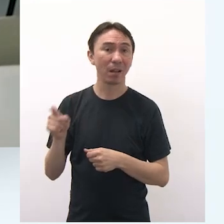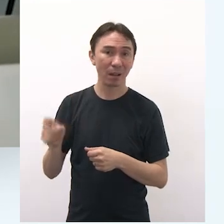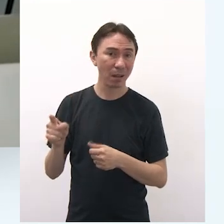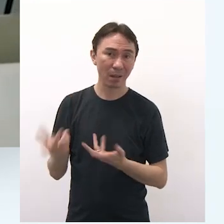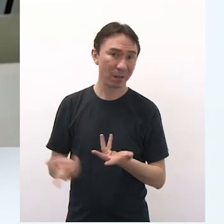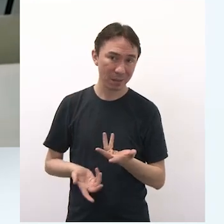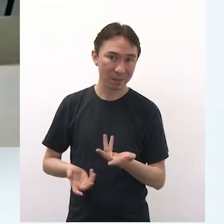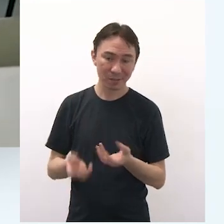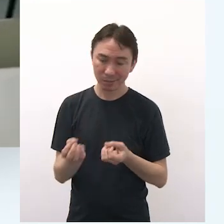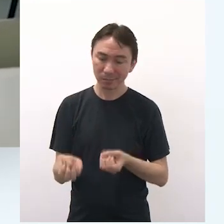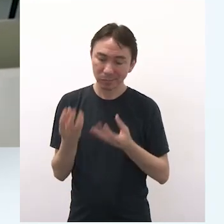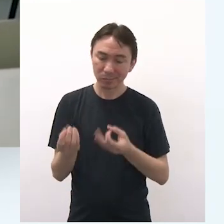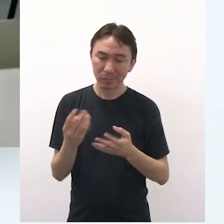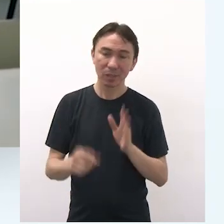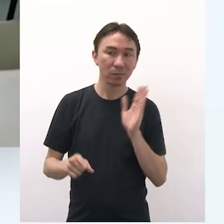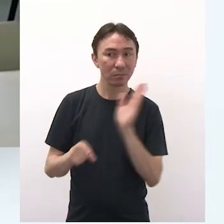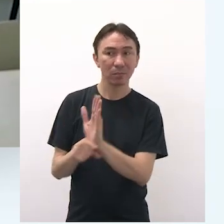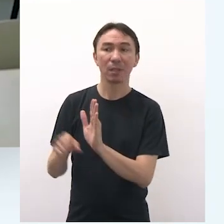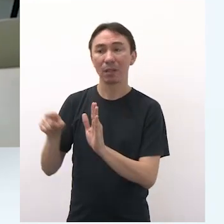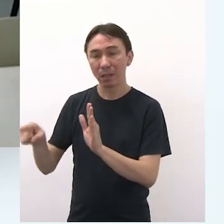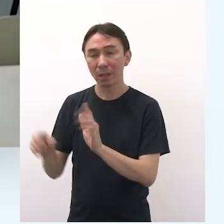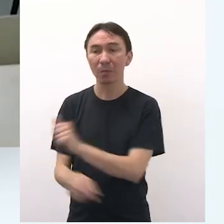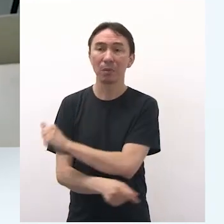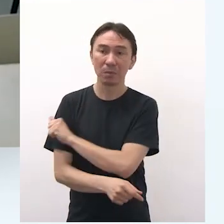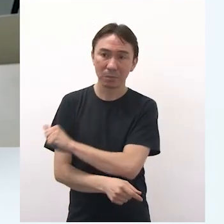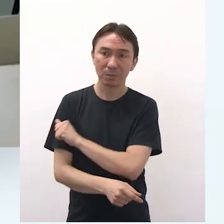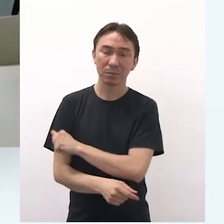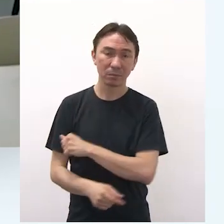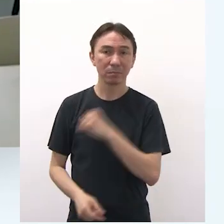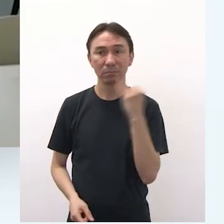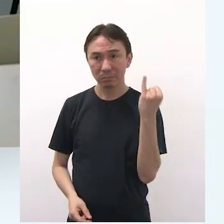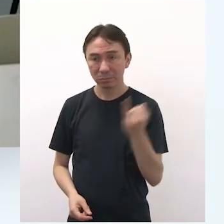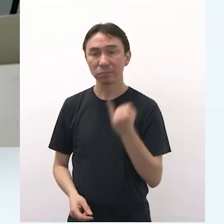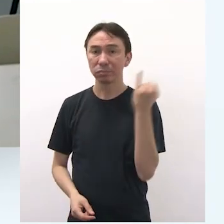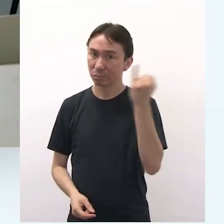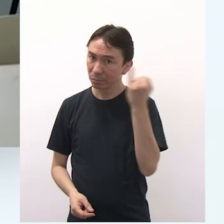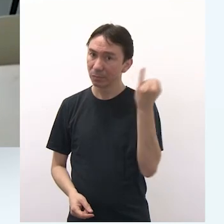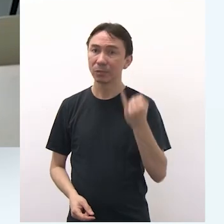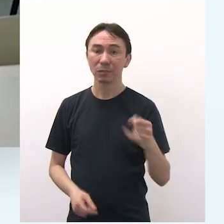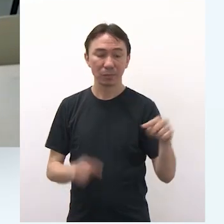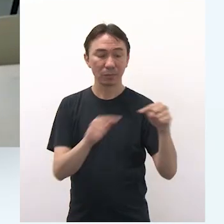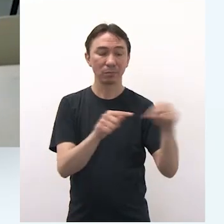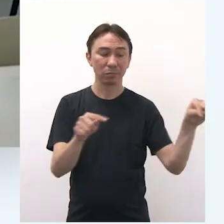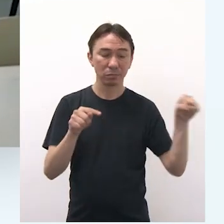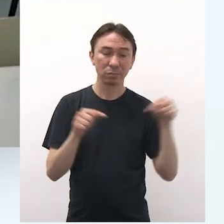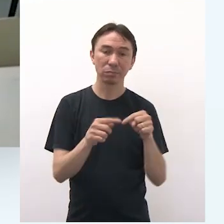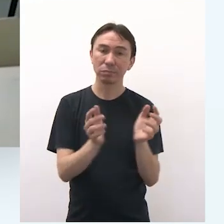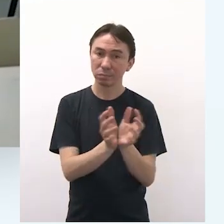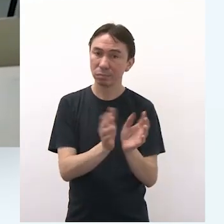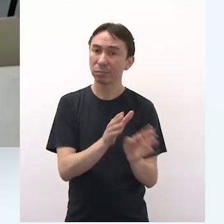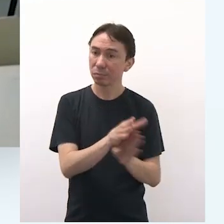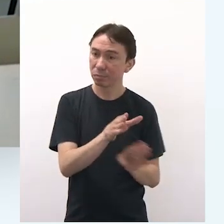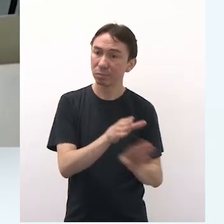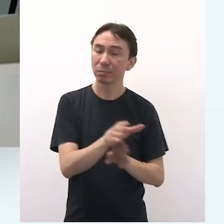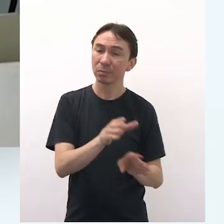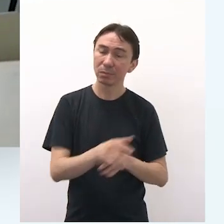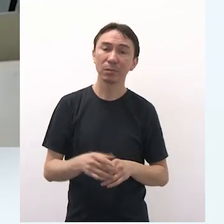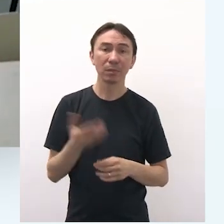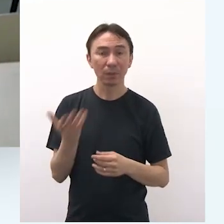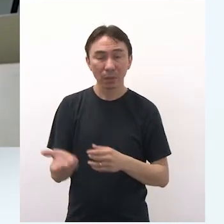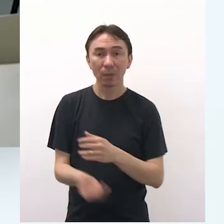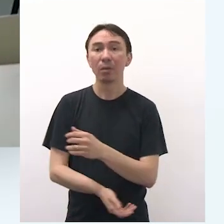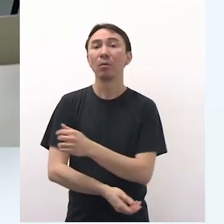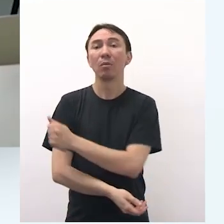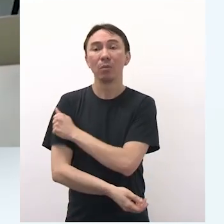para poder ajudar o aluno em si. Eu acho importante, muito importante o conselho de classe, para o aluno poder melhorar cada vez mais a